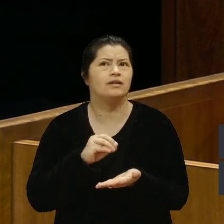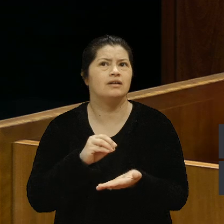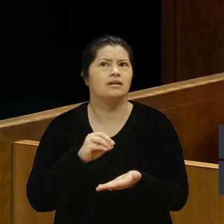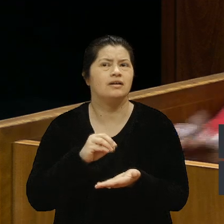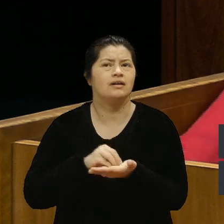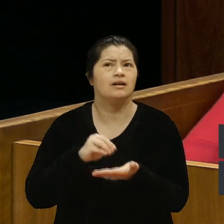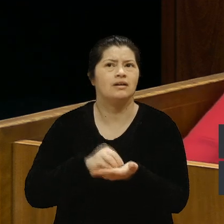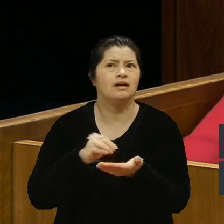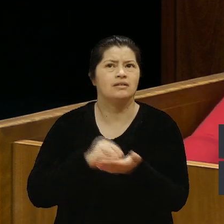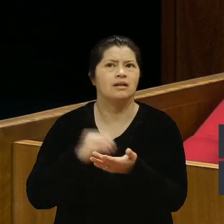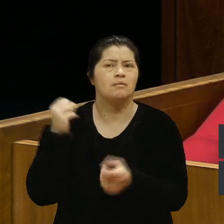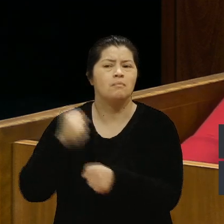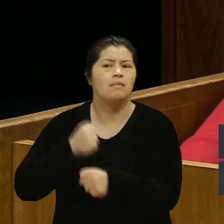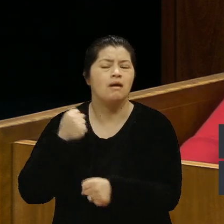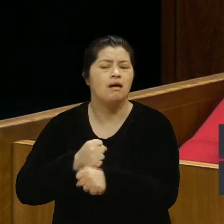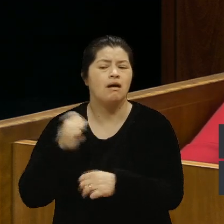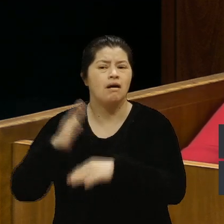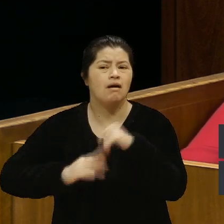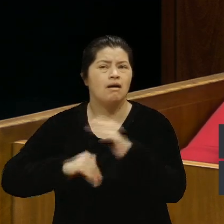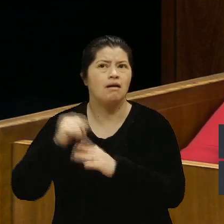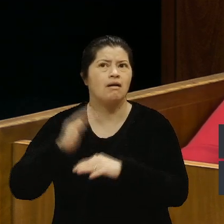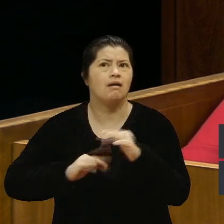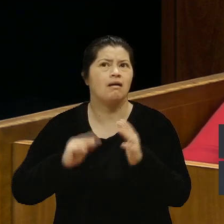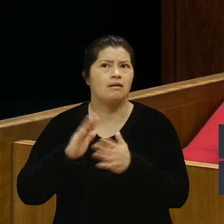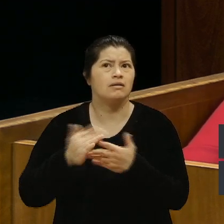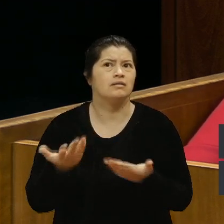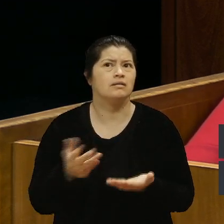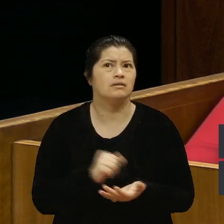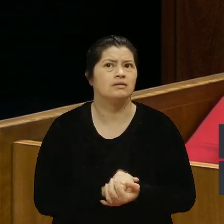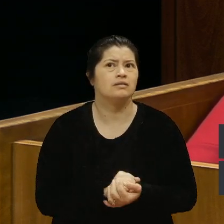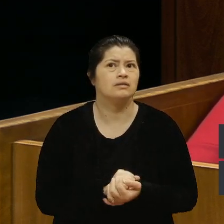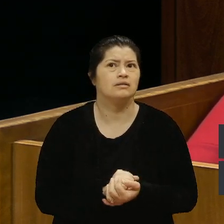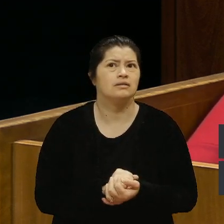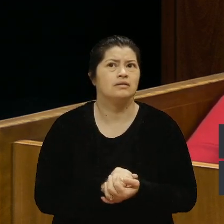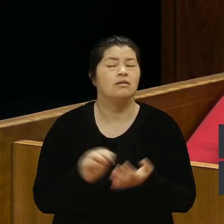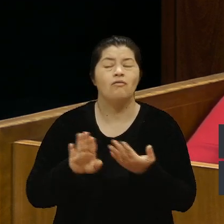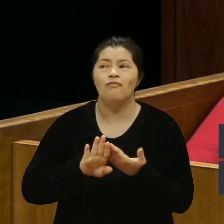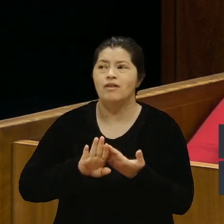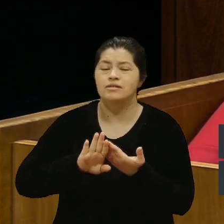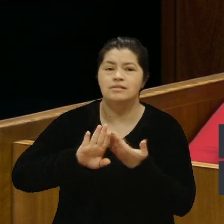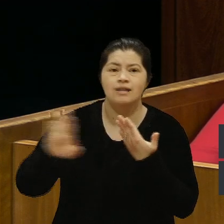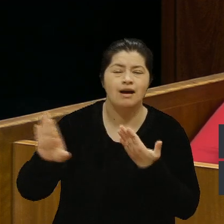Só usa nosso esforço físico, mesmo a gente é capacitado